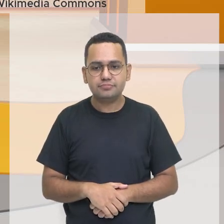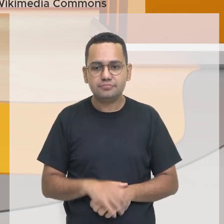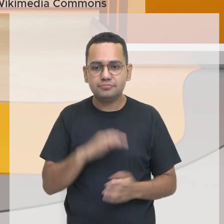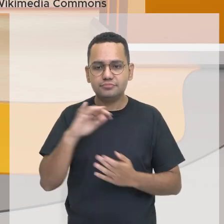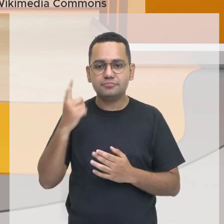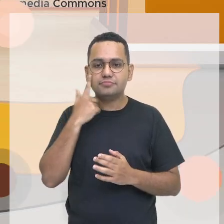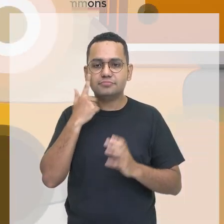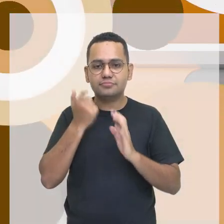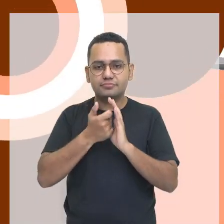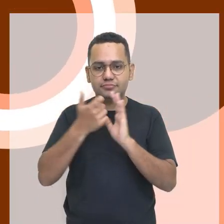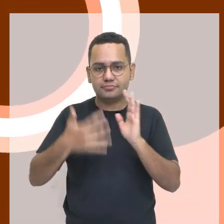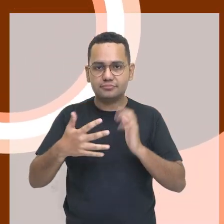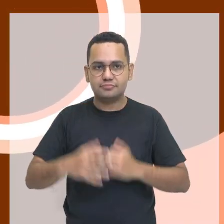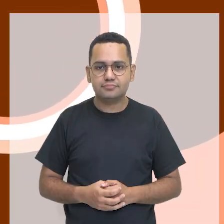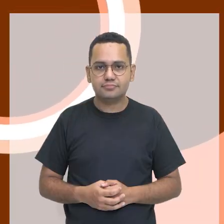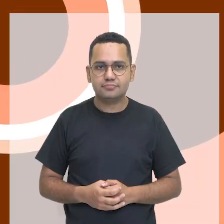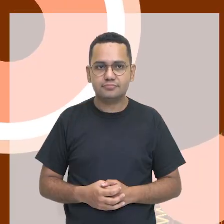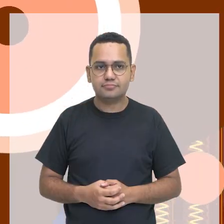desses regimes.